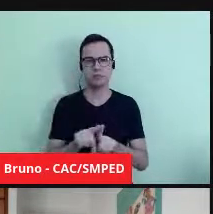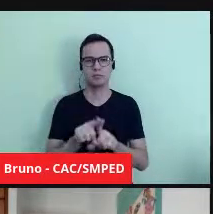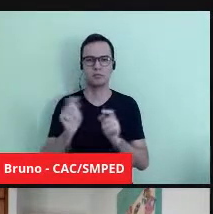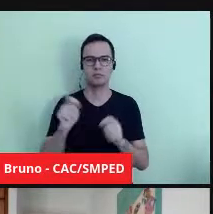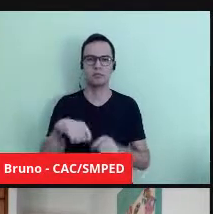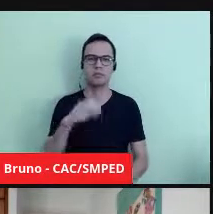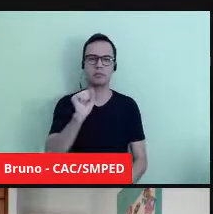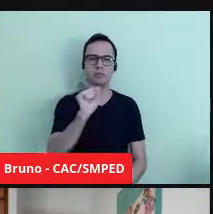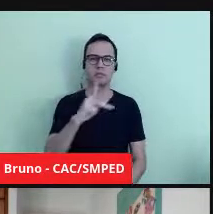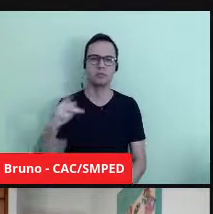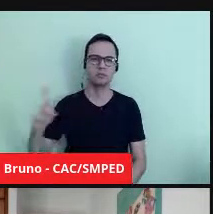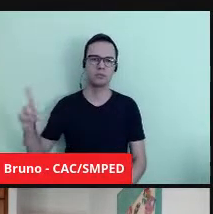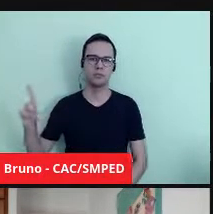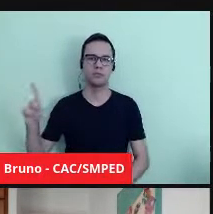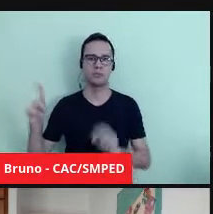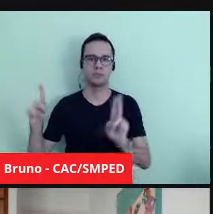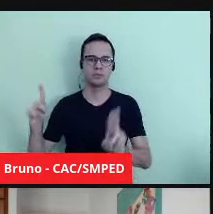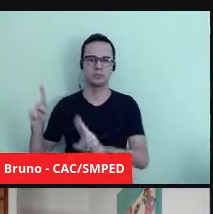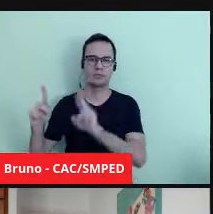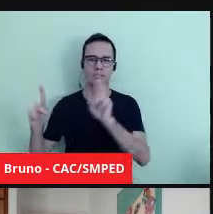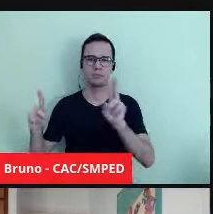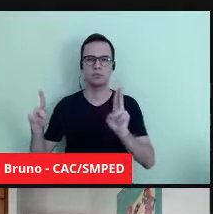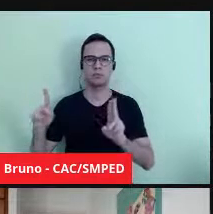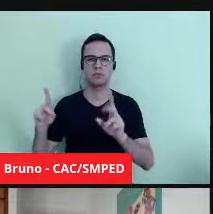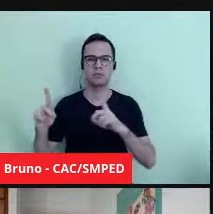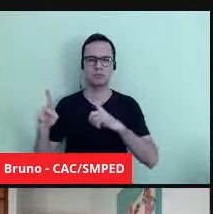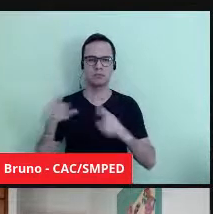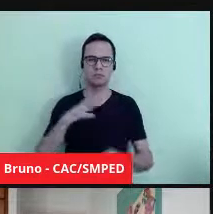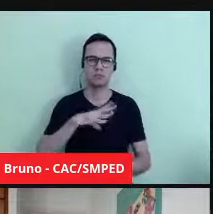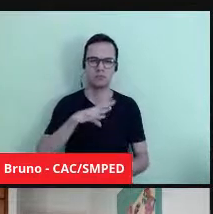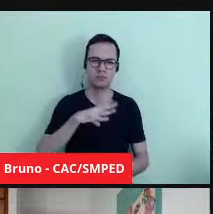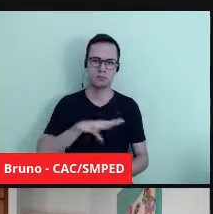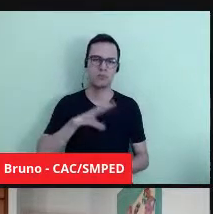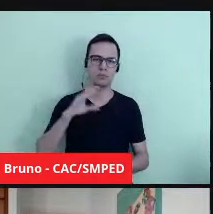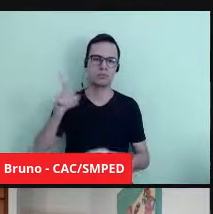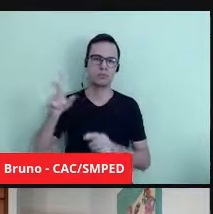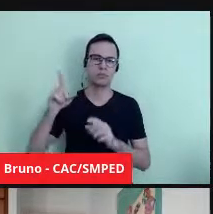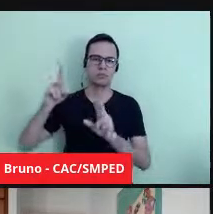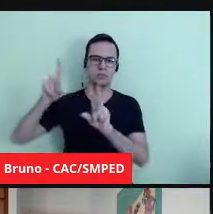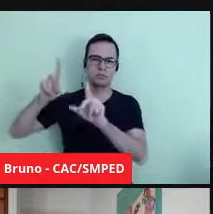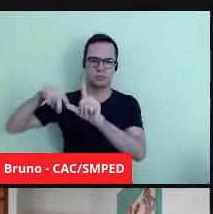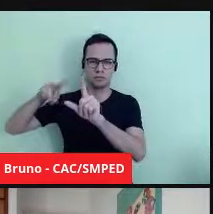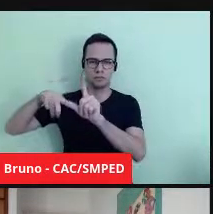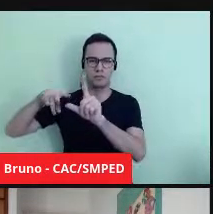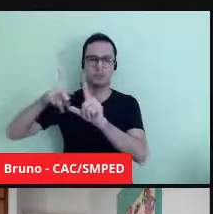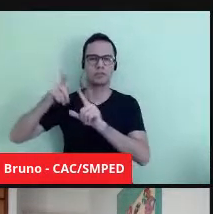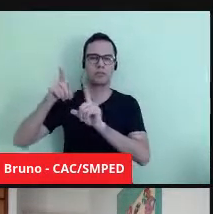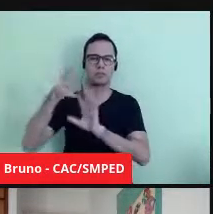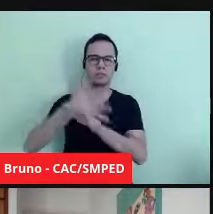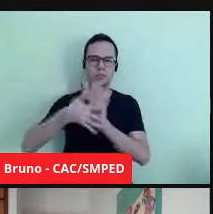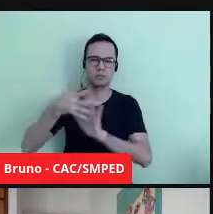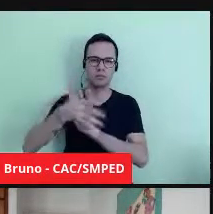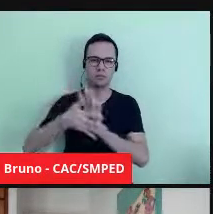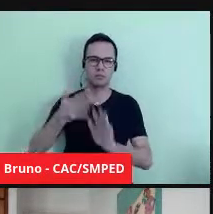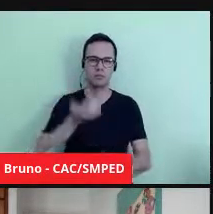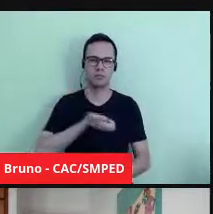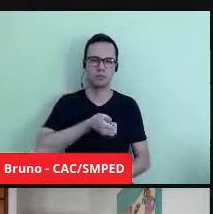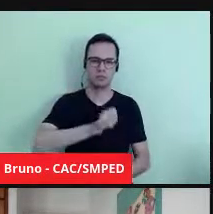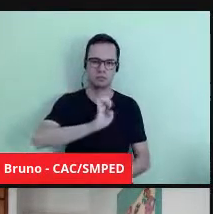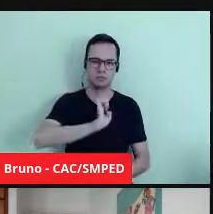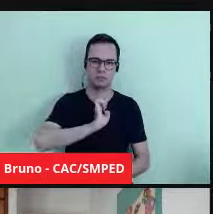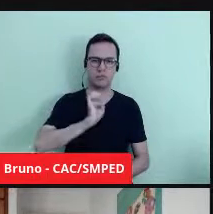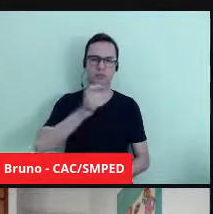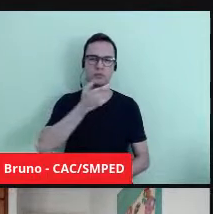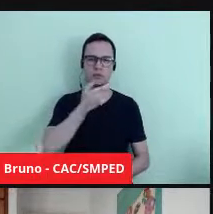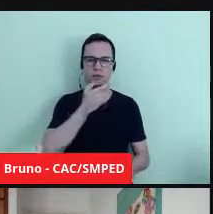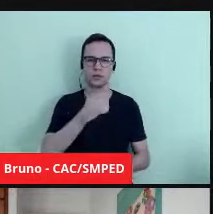aplicativo do museu, que vai ter lá o português com audiodescrição, a Libras, o espanhol e o inglês